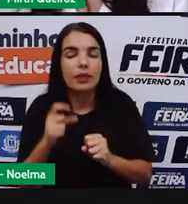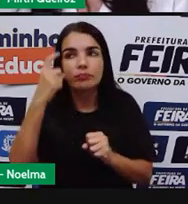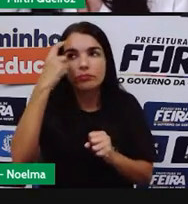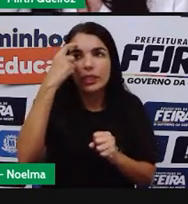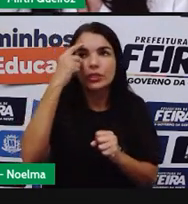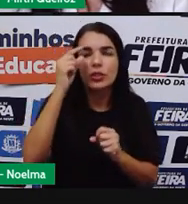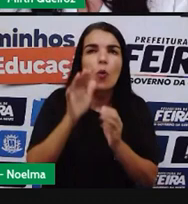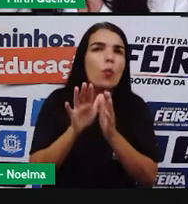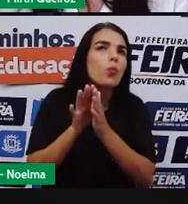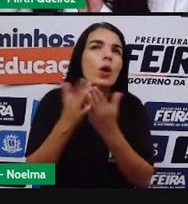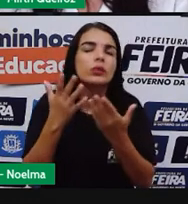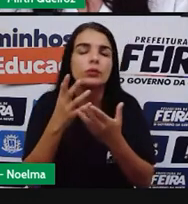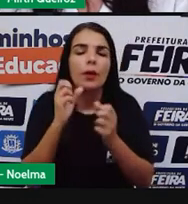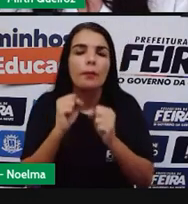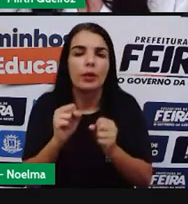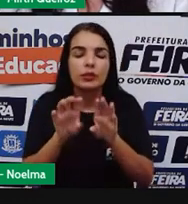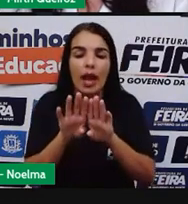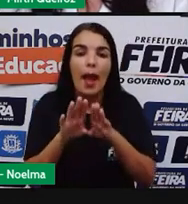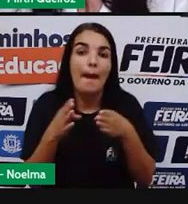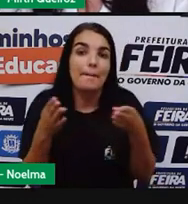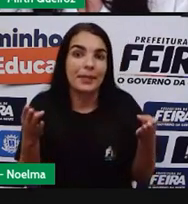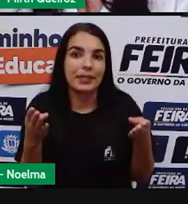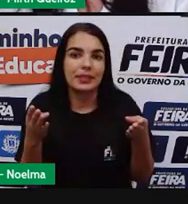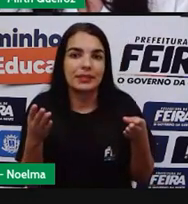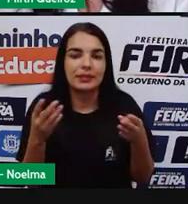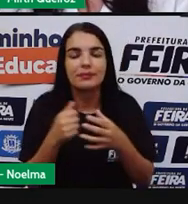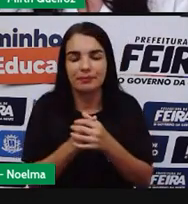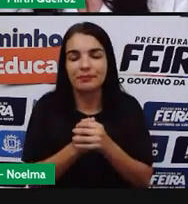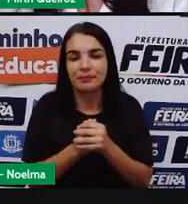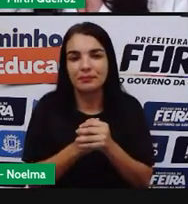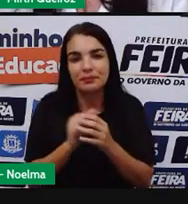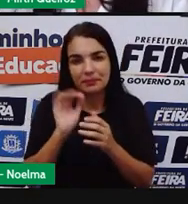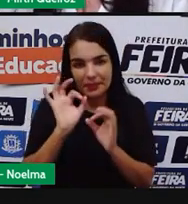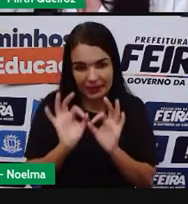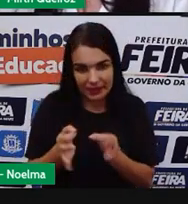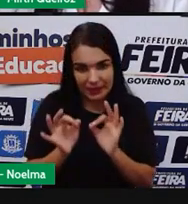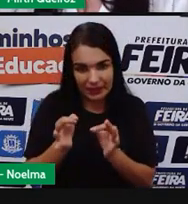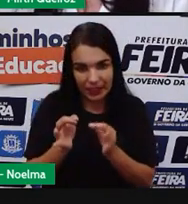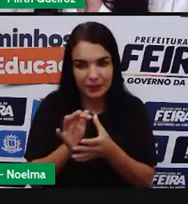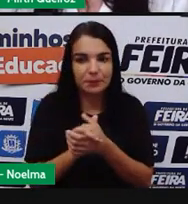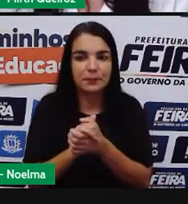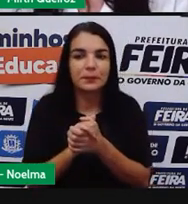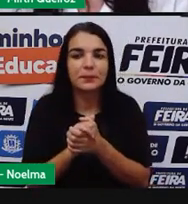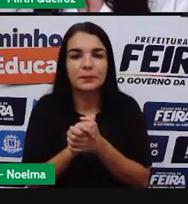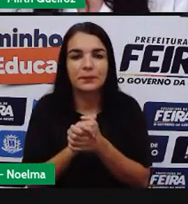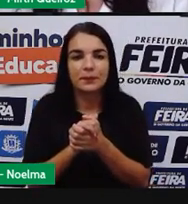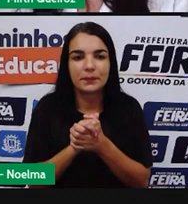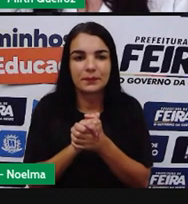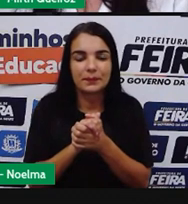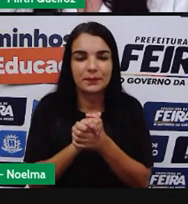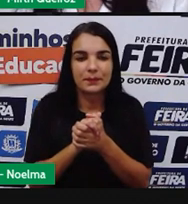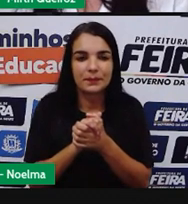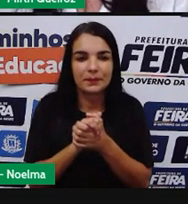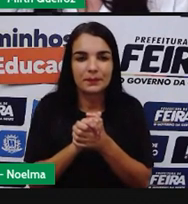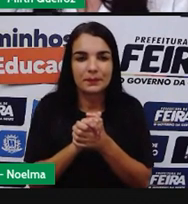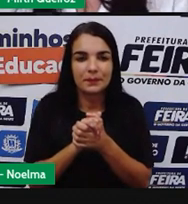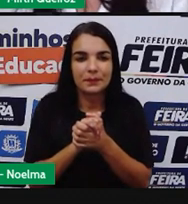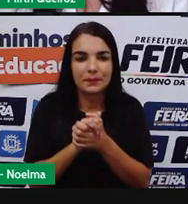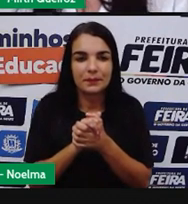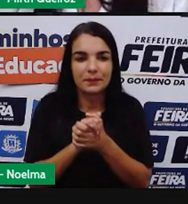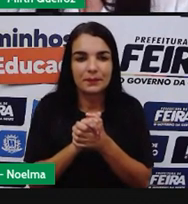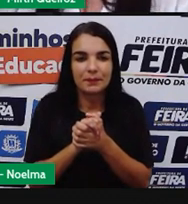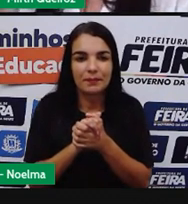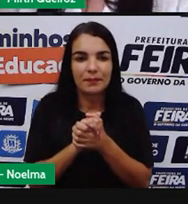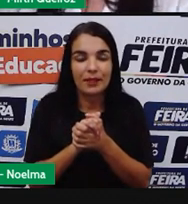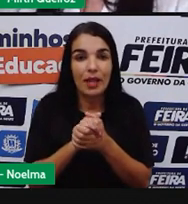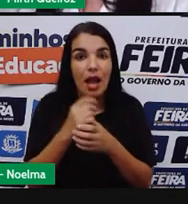mente, quando vocês deverão abrir, né? Desenterrar ali e pegar aquele material para que vocês possam ver,